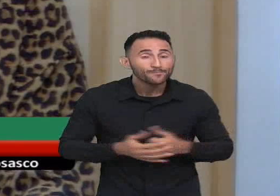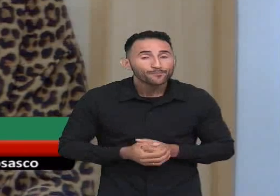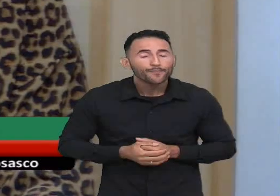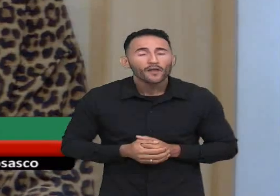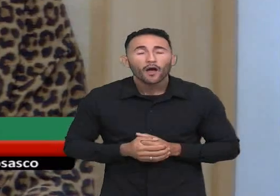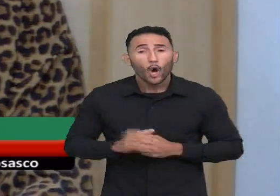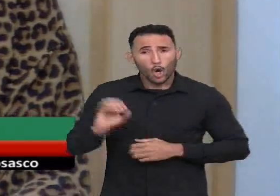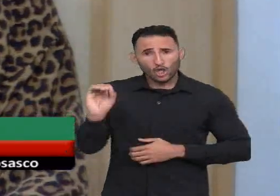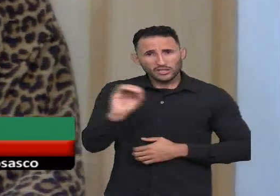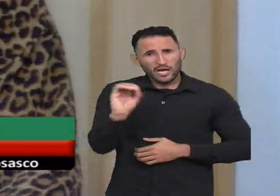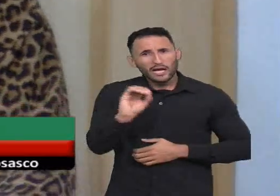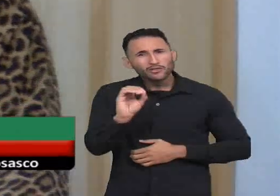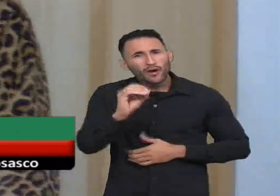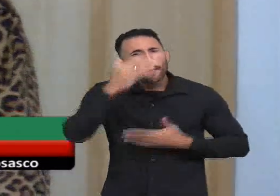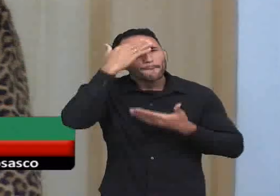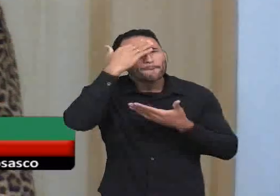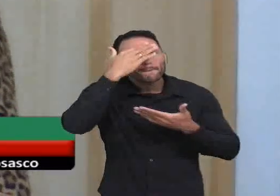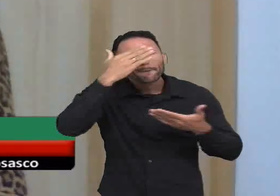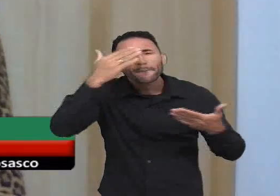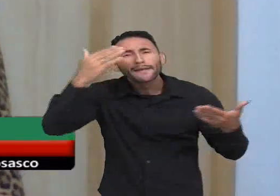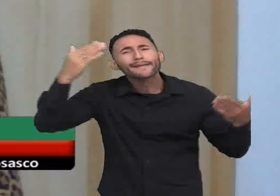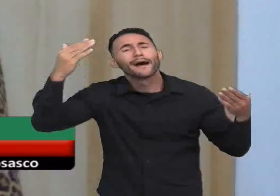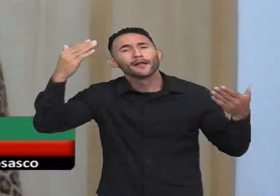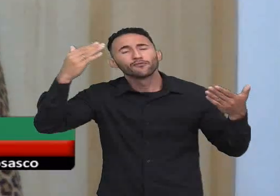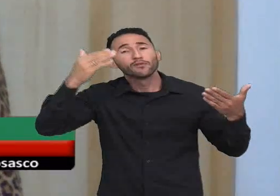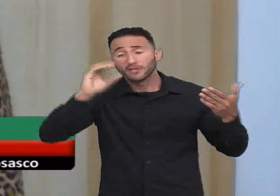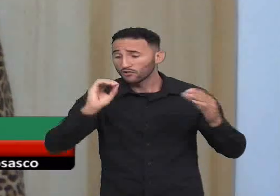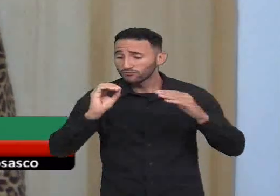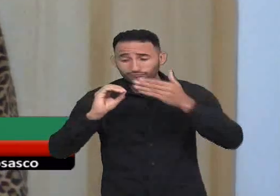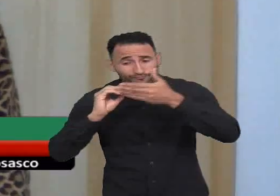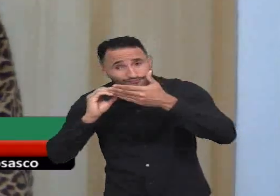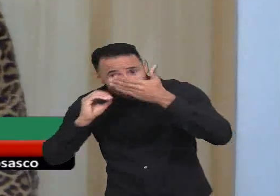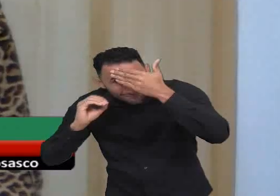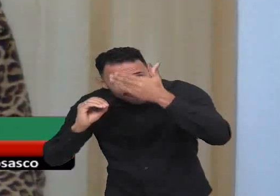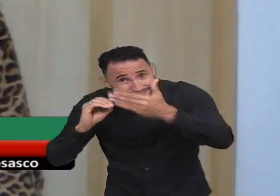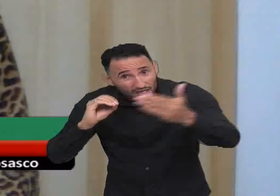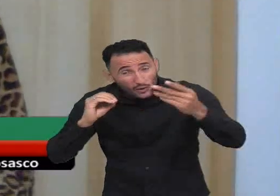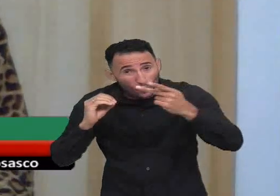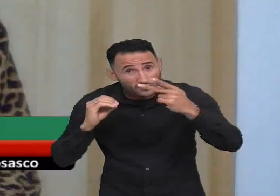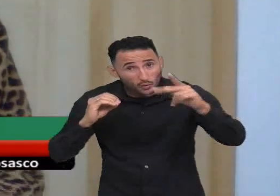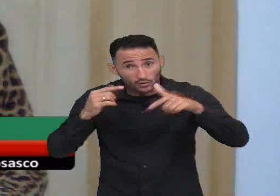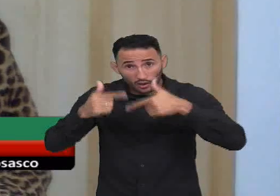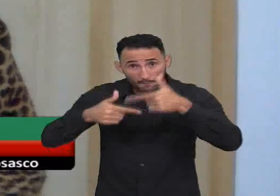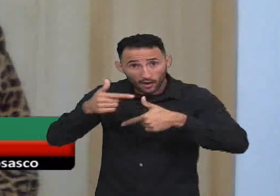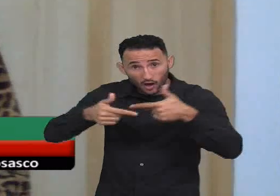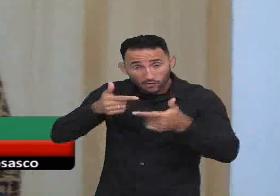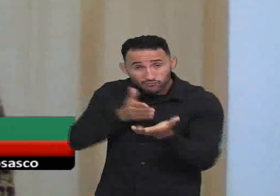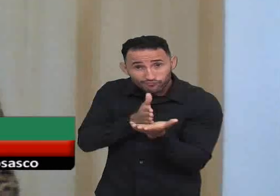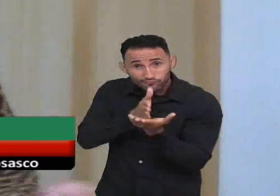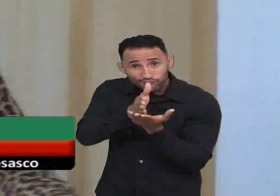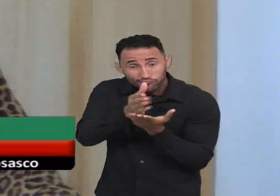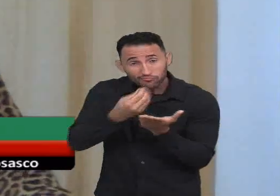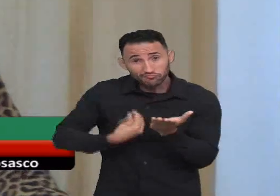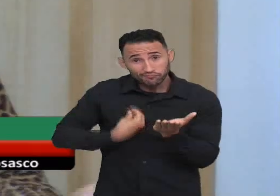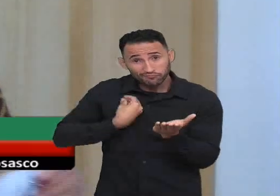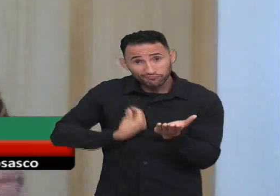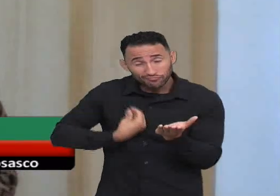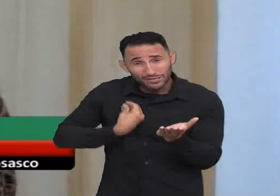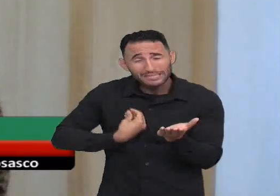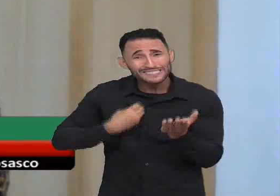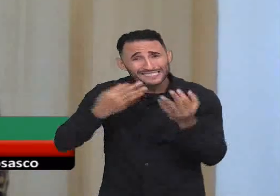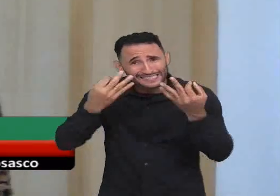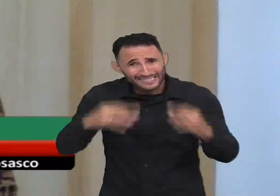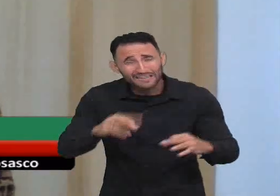Osasco agradece muito ao trabalho que você fez, ao trabalho que você desempenhou, e a gente tem certeza que você vai conseguir